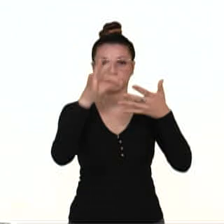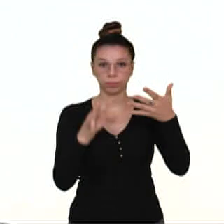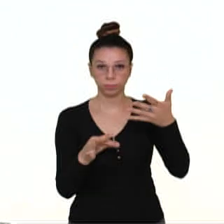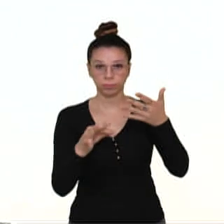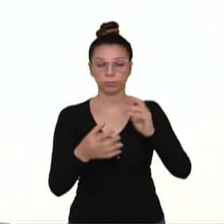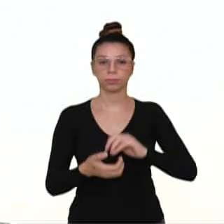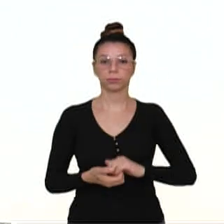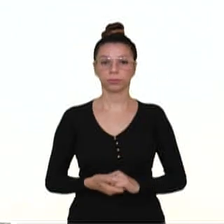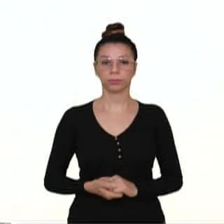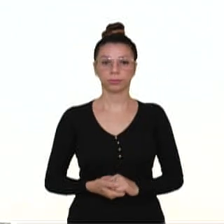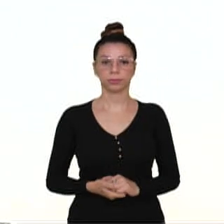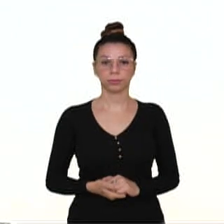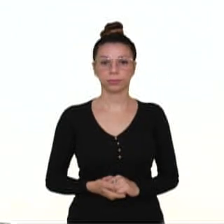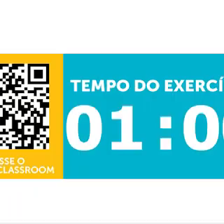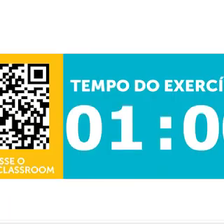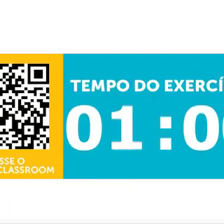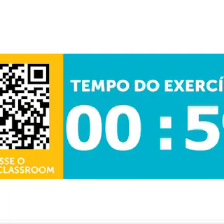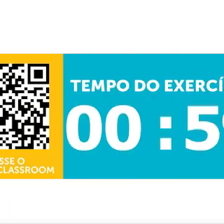correção.